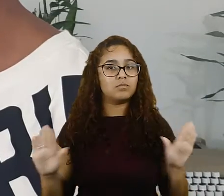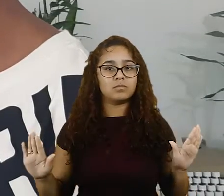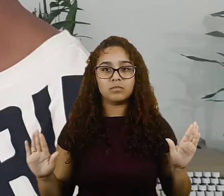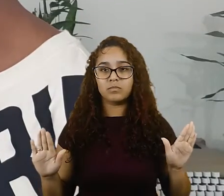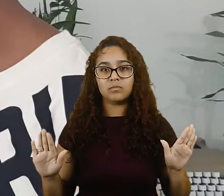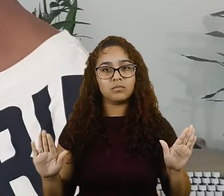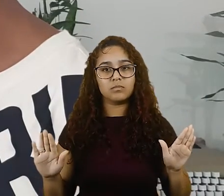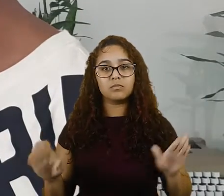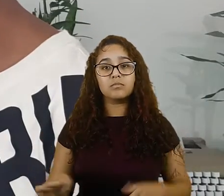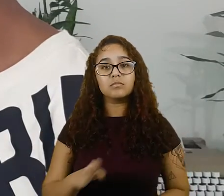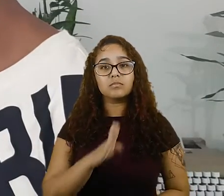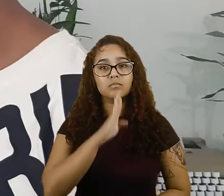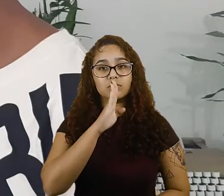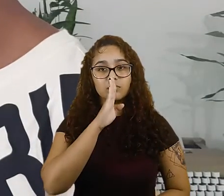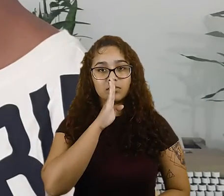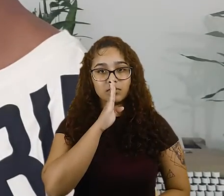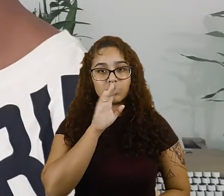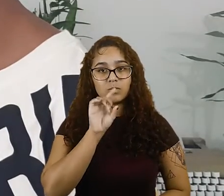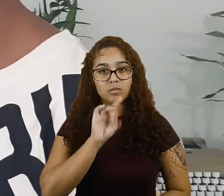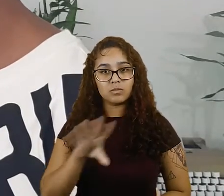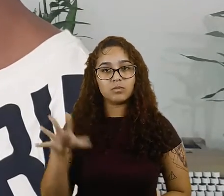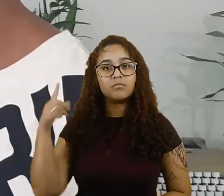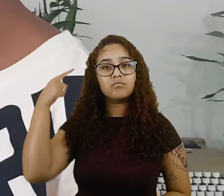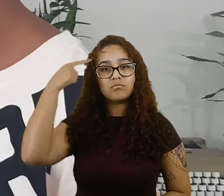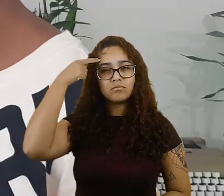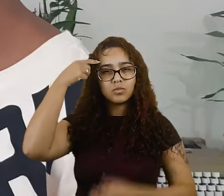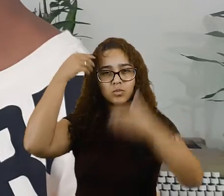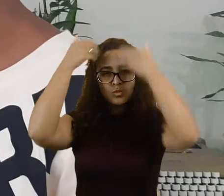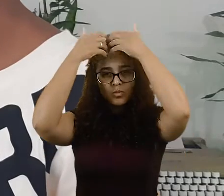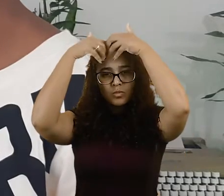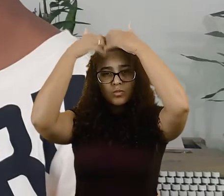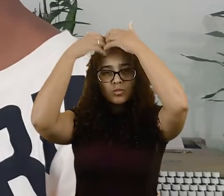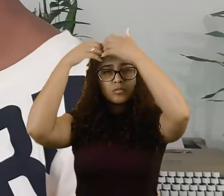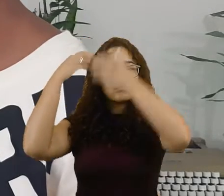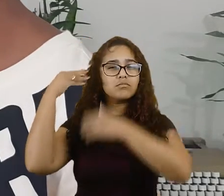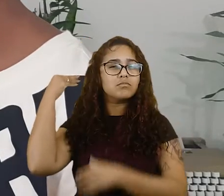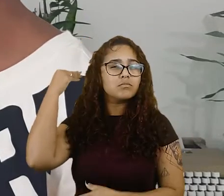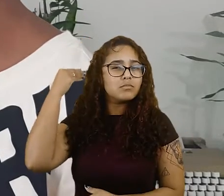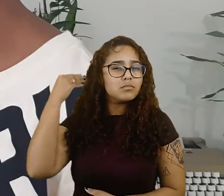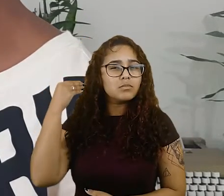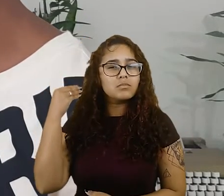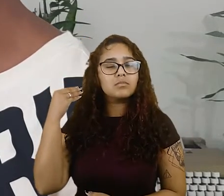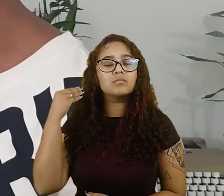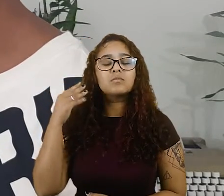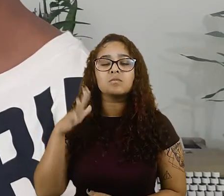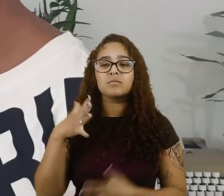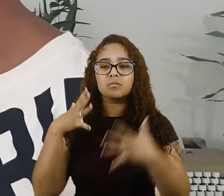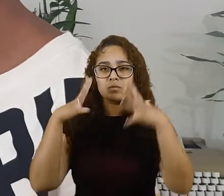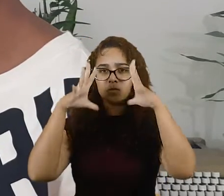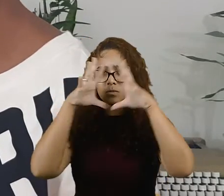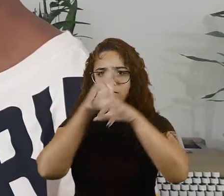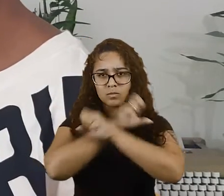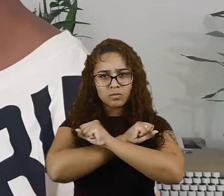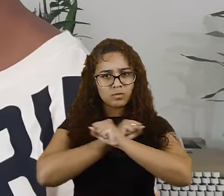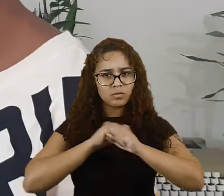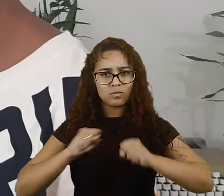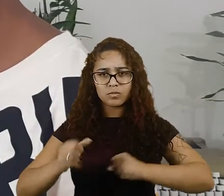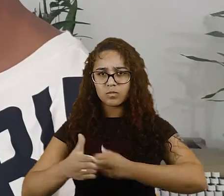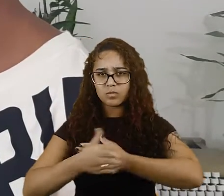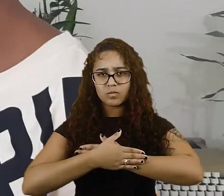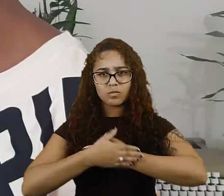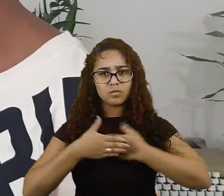o santo não batia, ela, em silêncio, ouvia a intuição falar baixinho